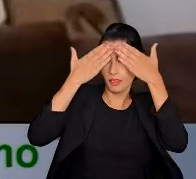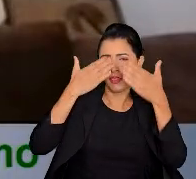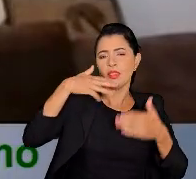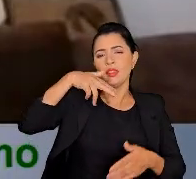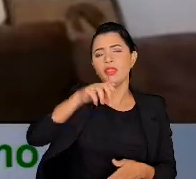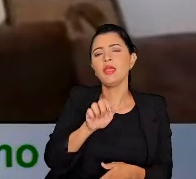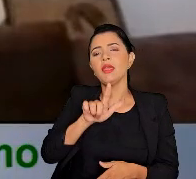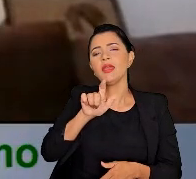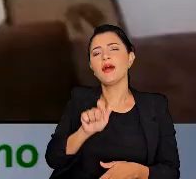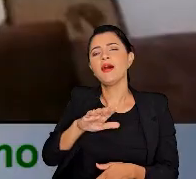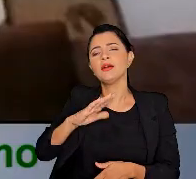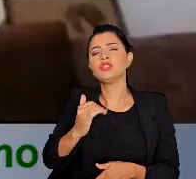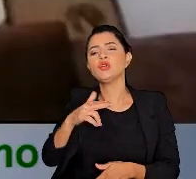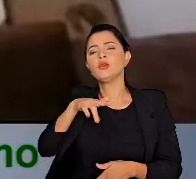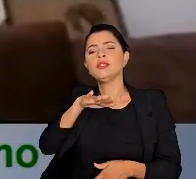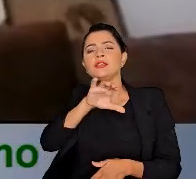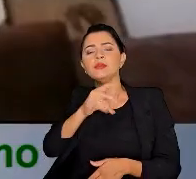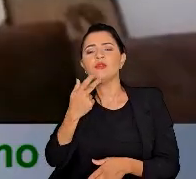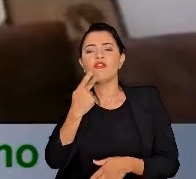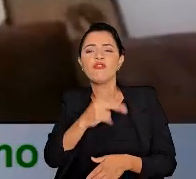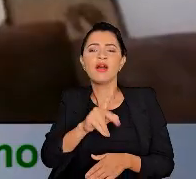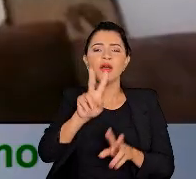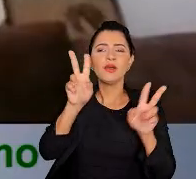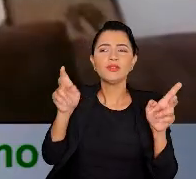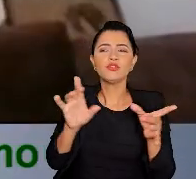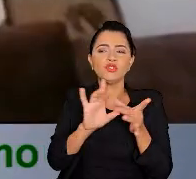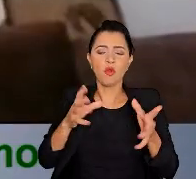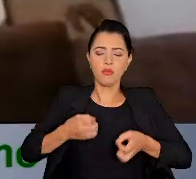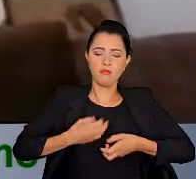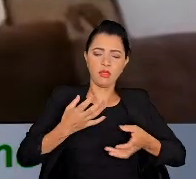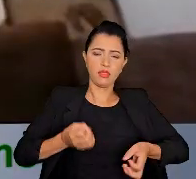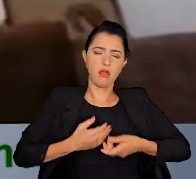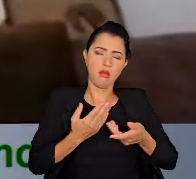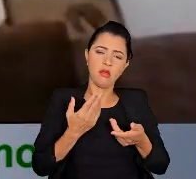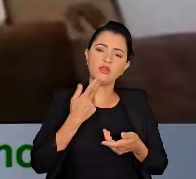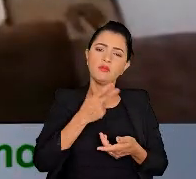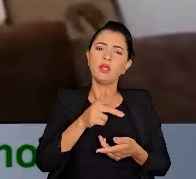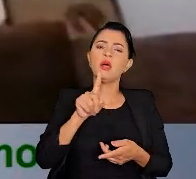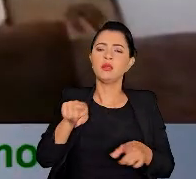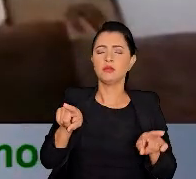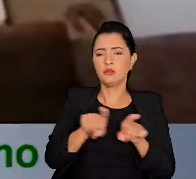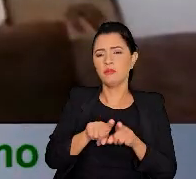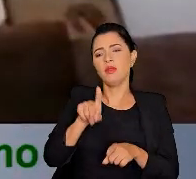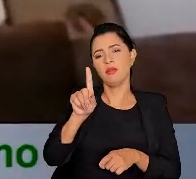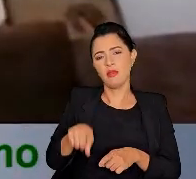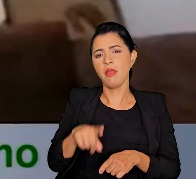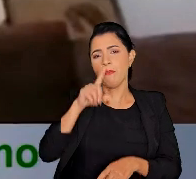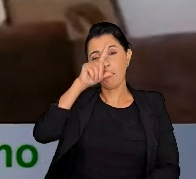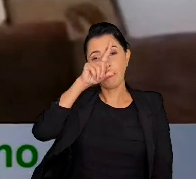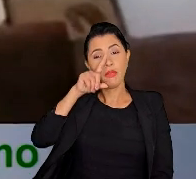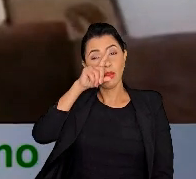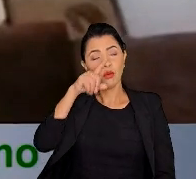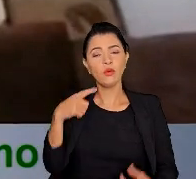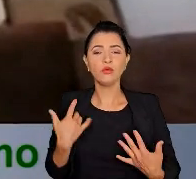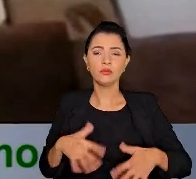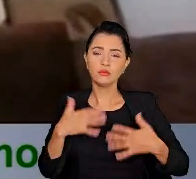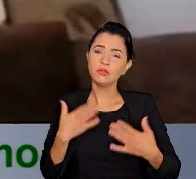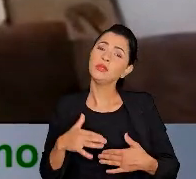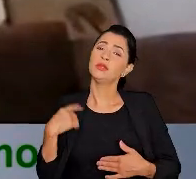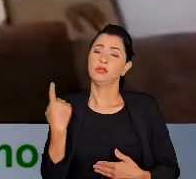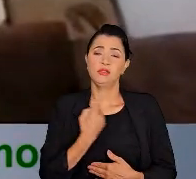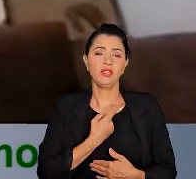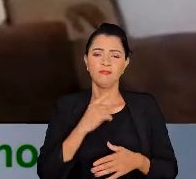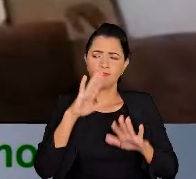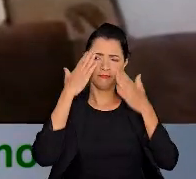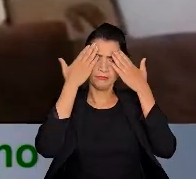falar sobre a pecha da liberdade de expressão, o que eu acho que é algo assim muito perigoso. Nós negamos que